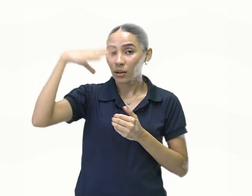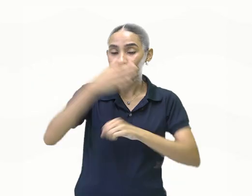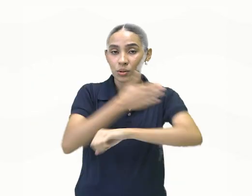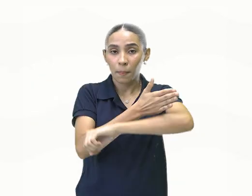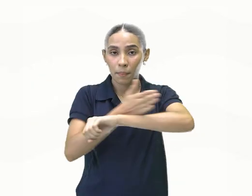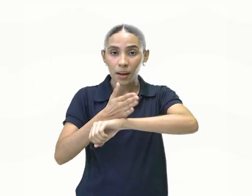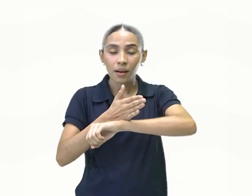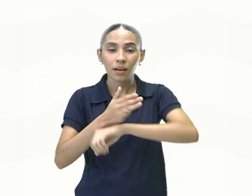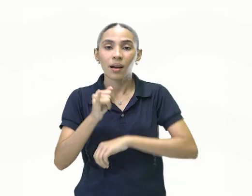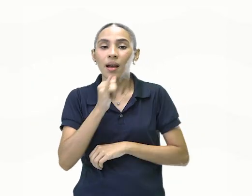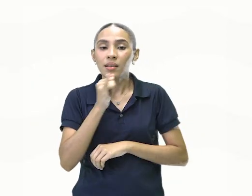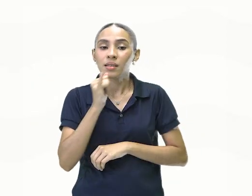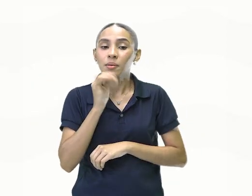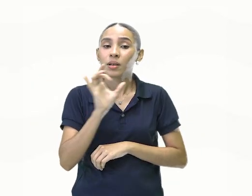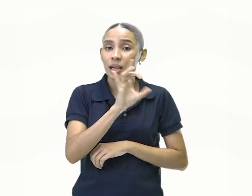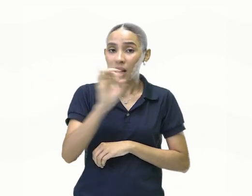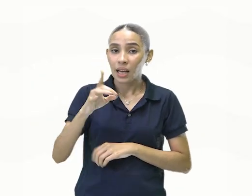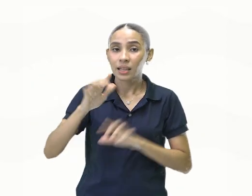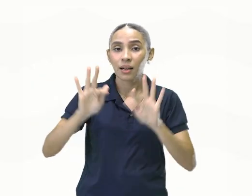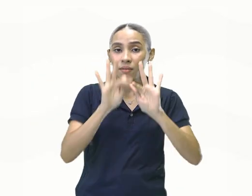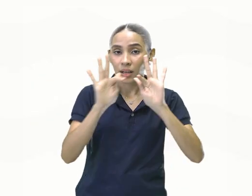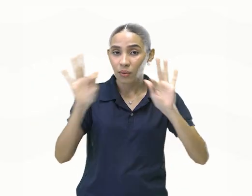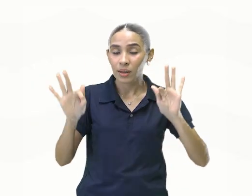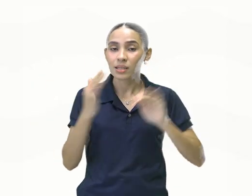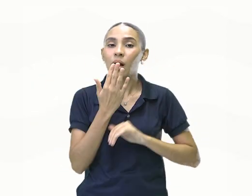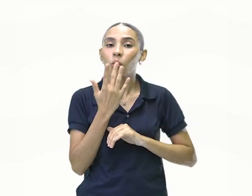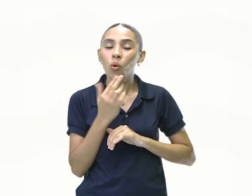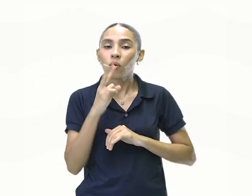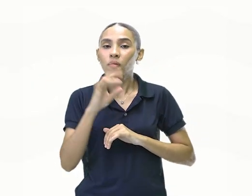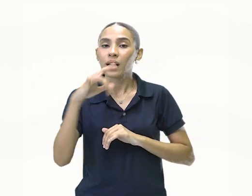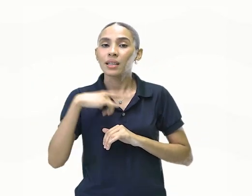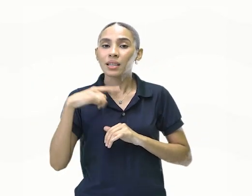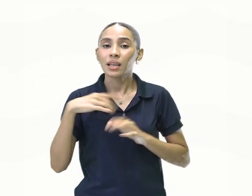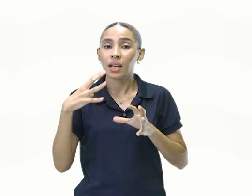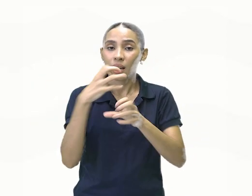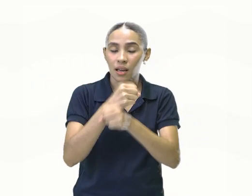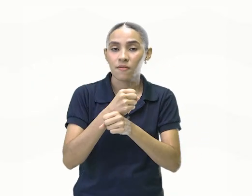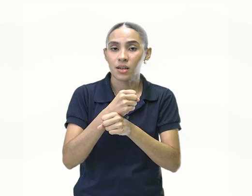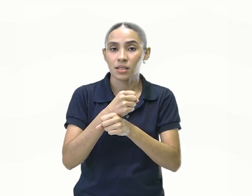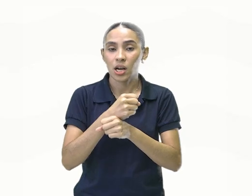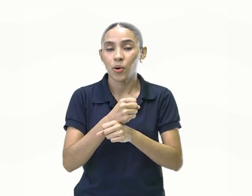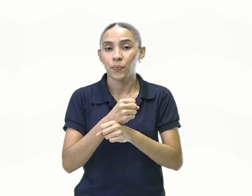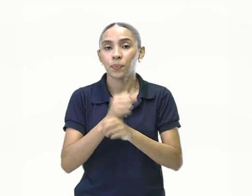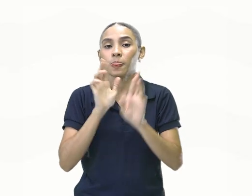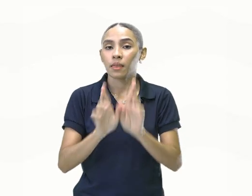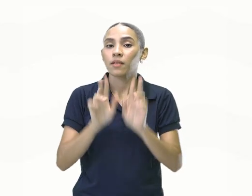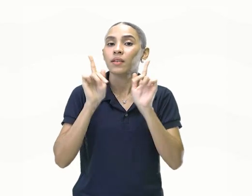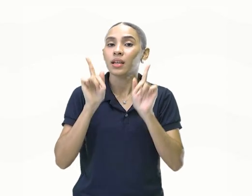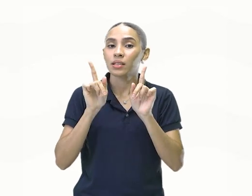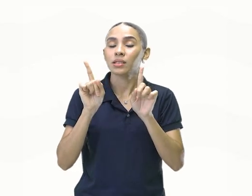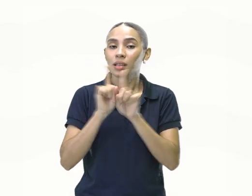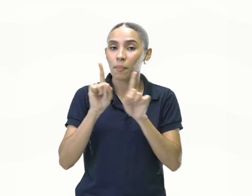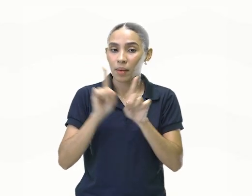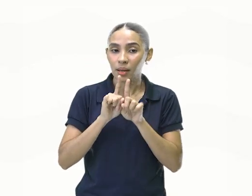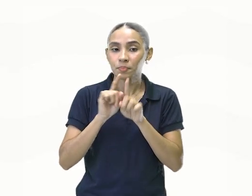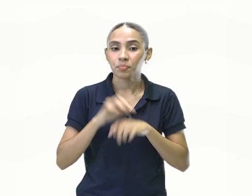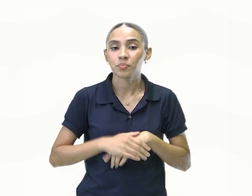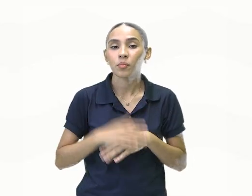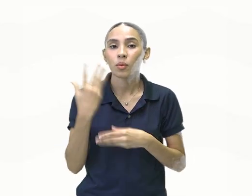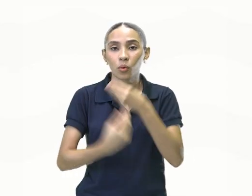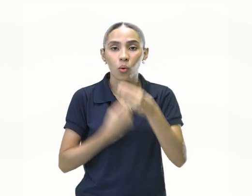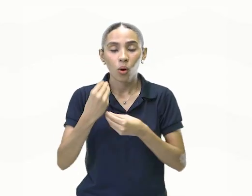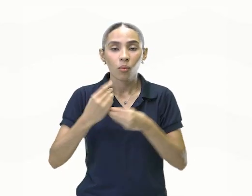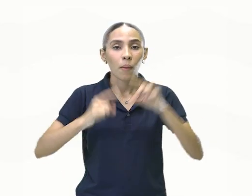da luz branca, quando cada frequência de cor sofre uma refração distinta na